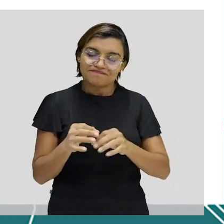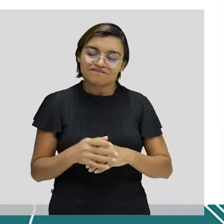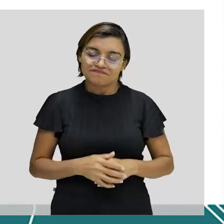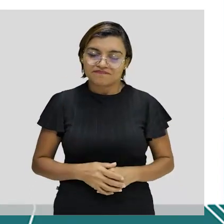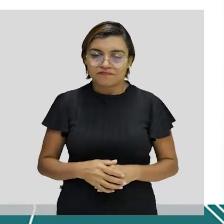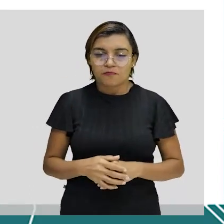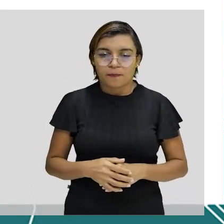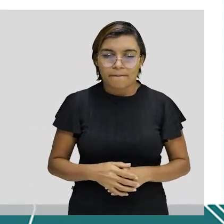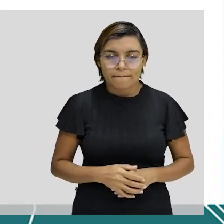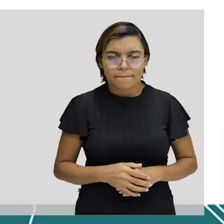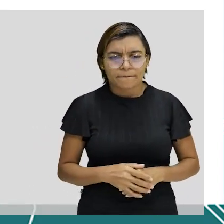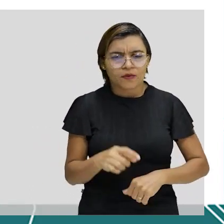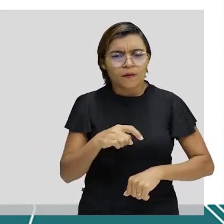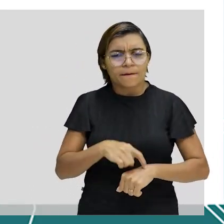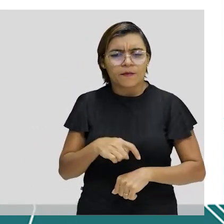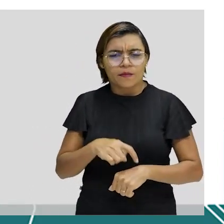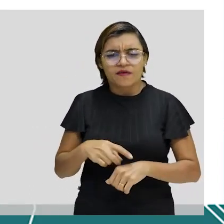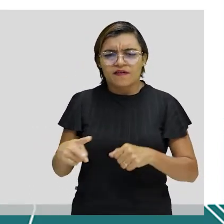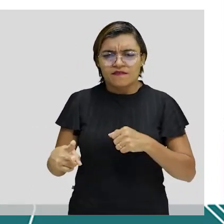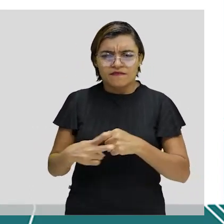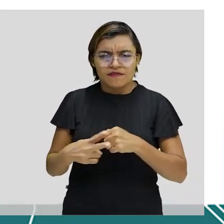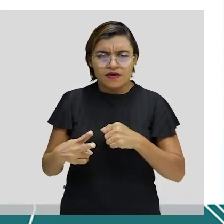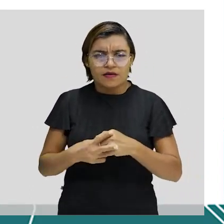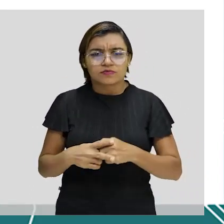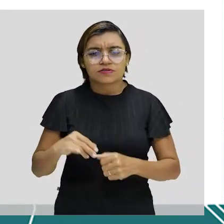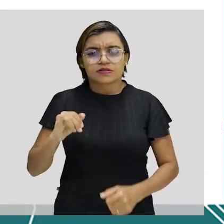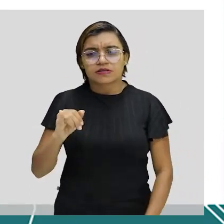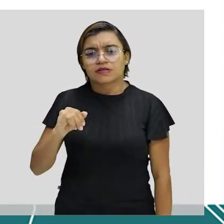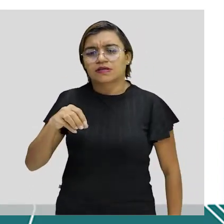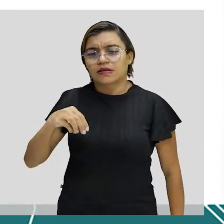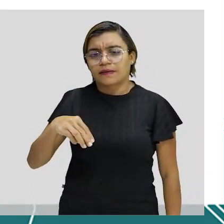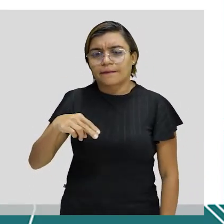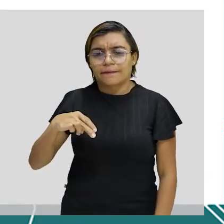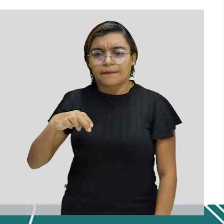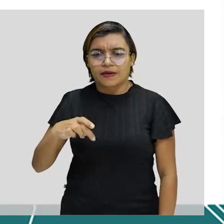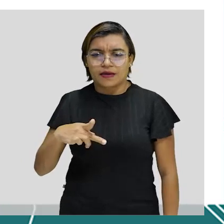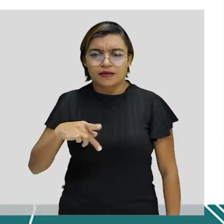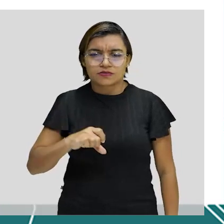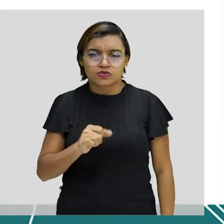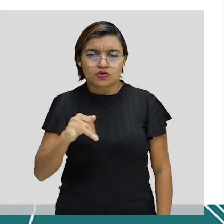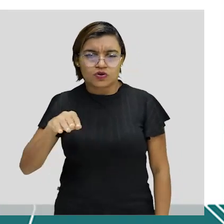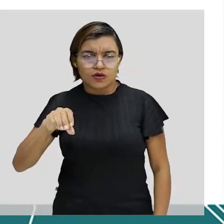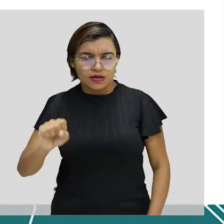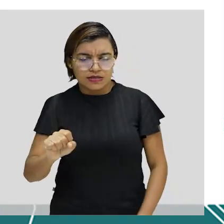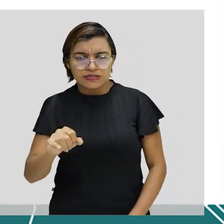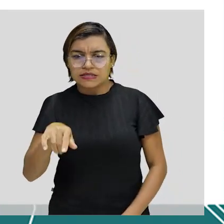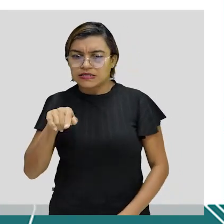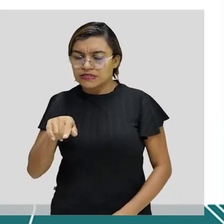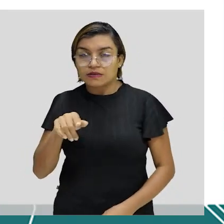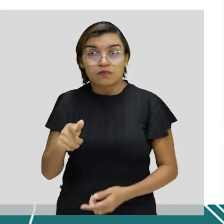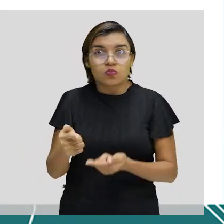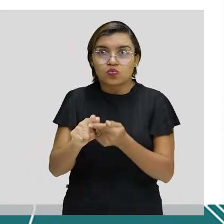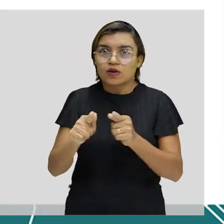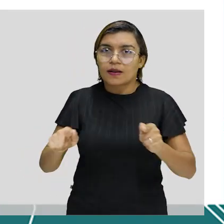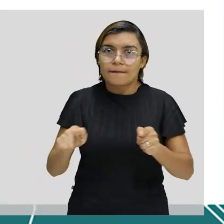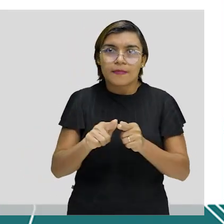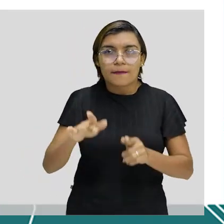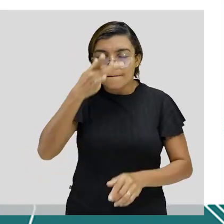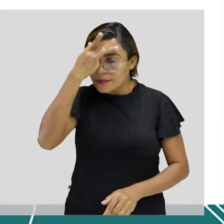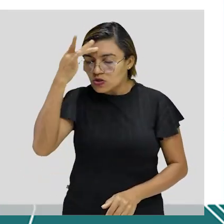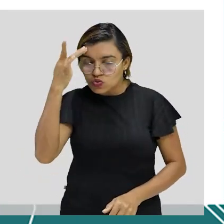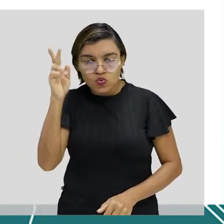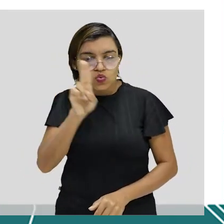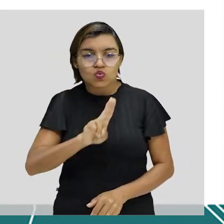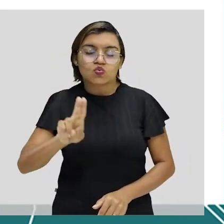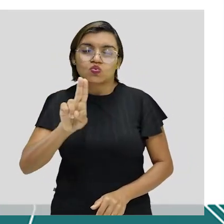Quando falamos de verbos impessoais, o que são verbos impessoais? São verbos que não se aplicam a nenhuma pessoa gramatical, porque